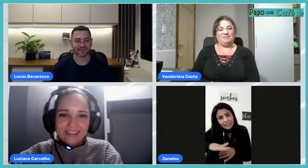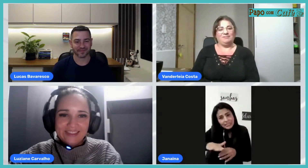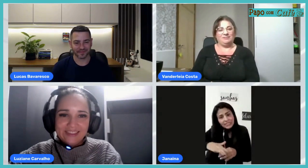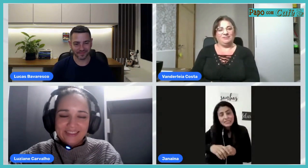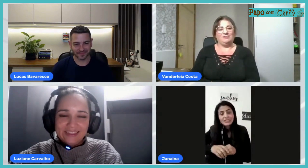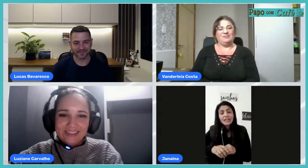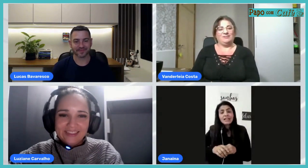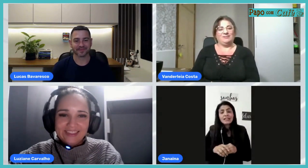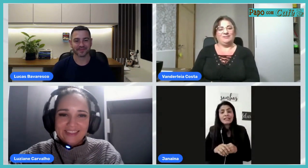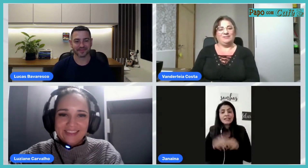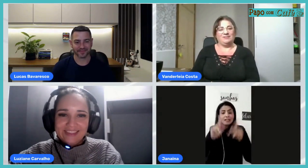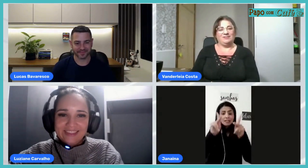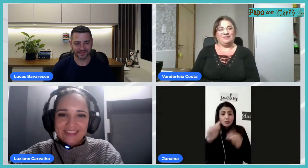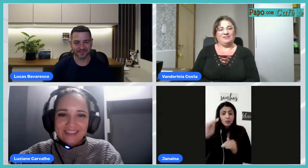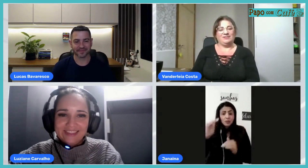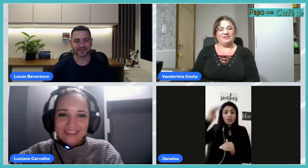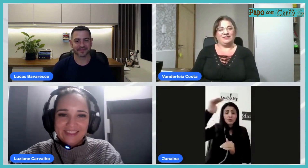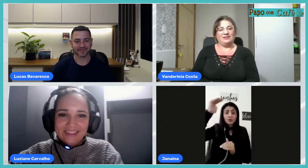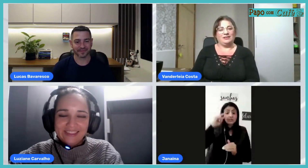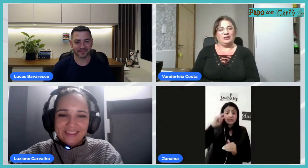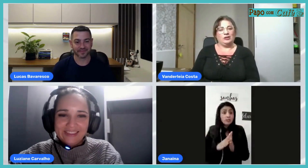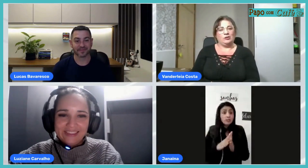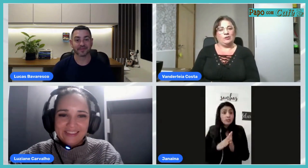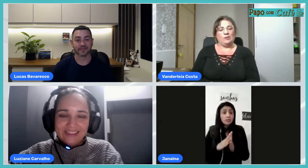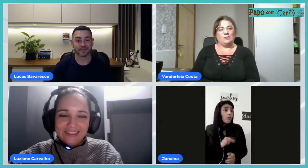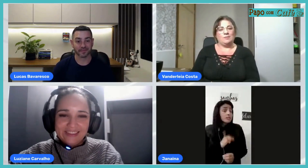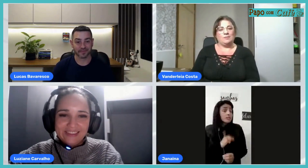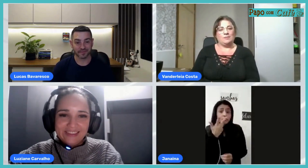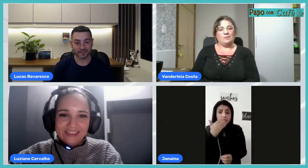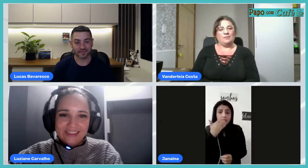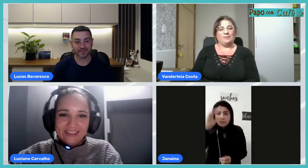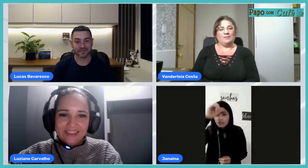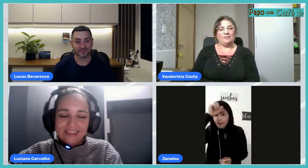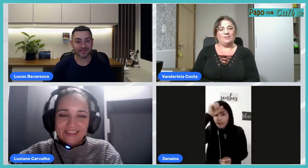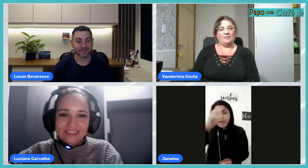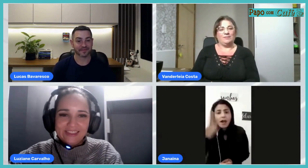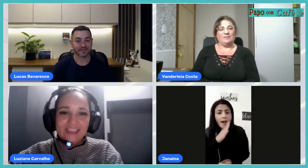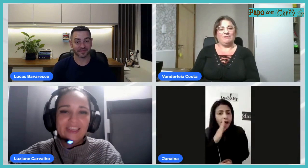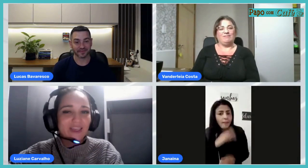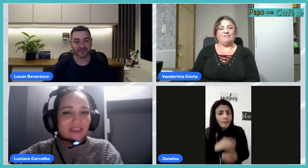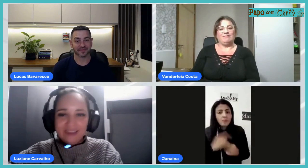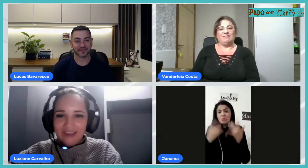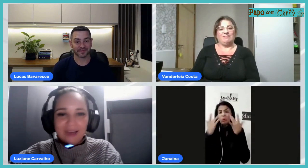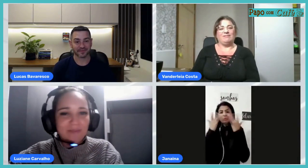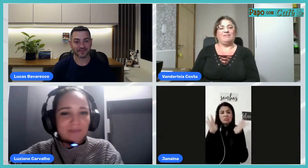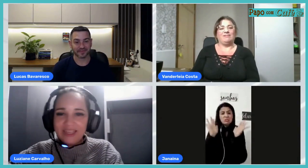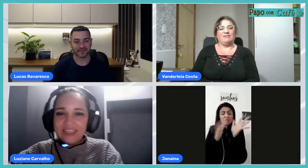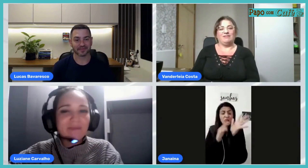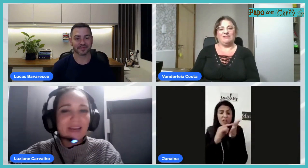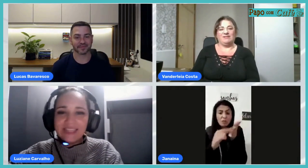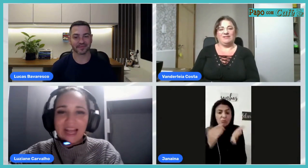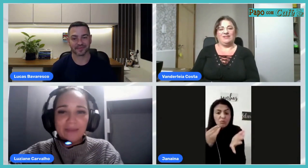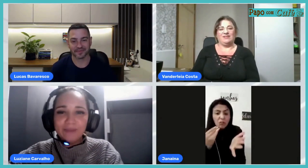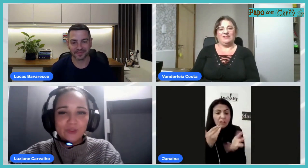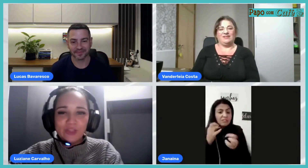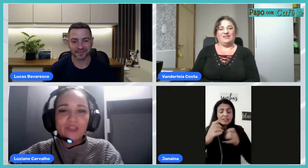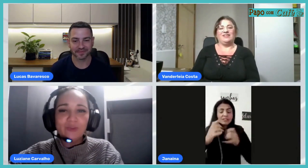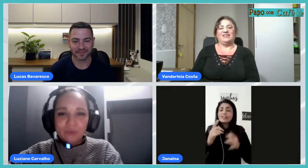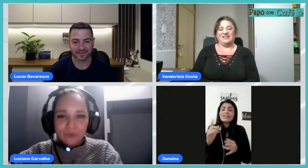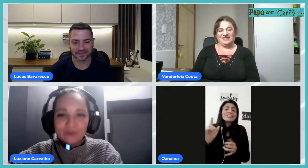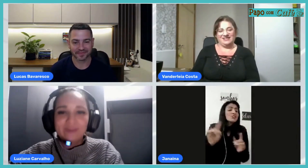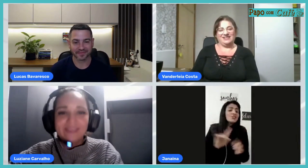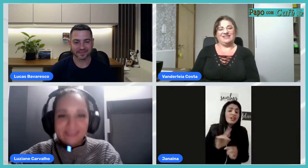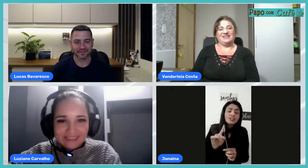crianças pequenininhas e as pessoas adultas ficam assim, nossa, como que as crianças aprendem rápido, eu não consigo, Aprendem eu tenho mais a mão rápido torta.